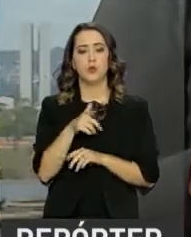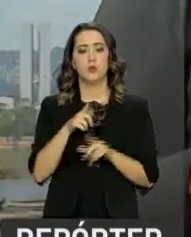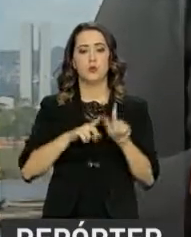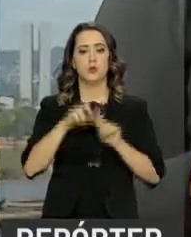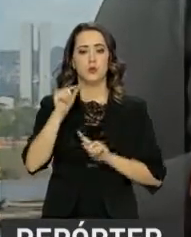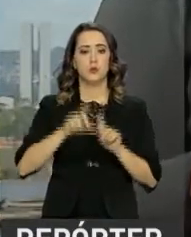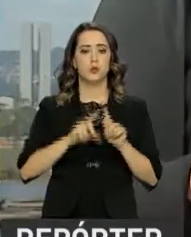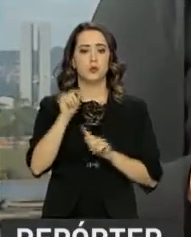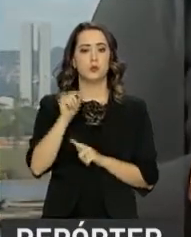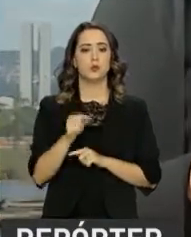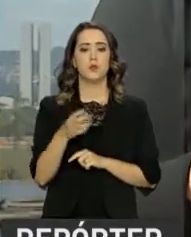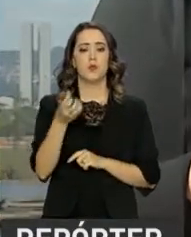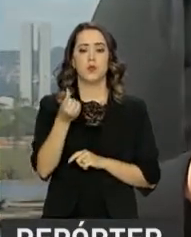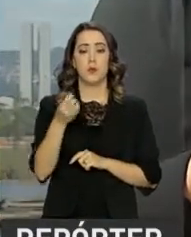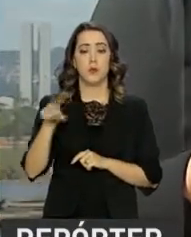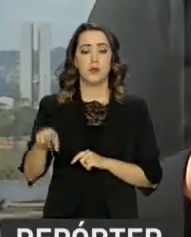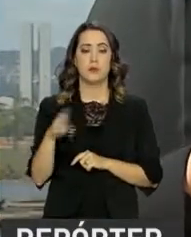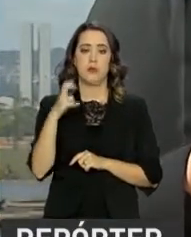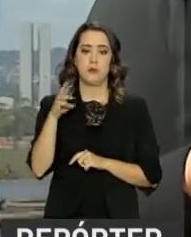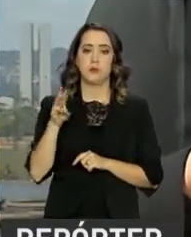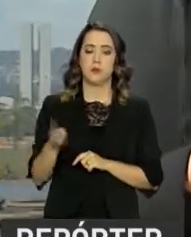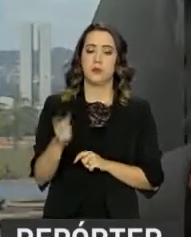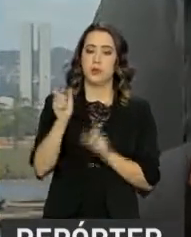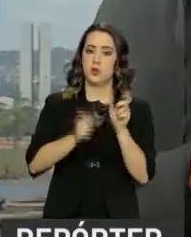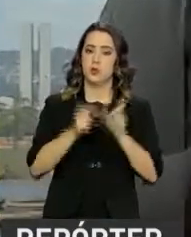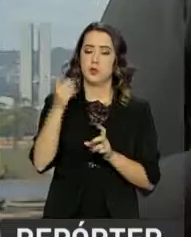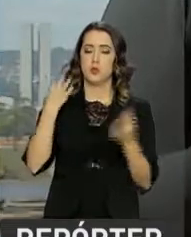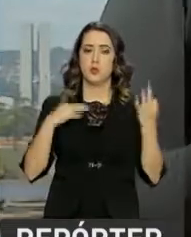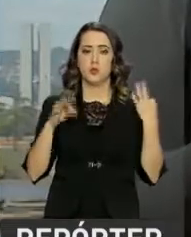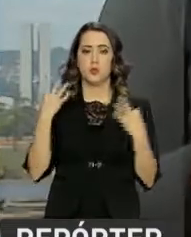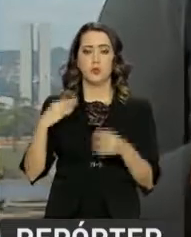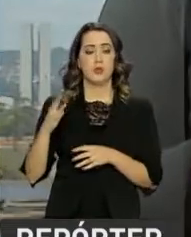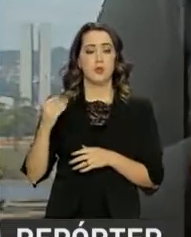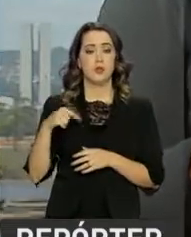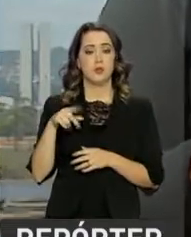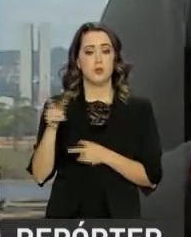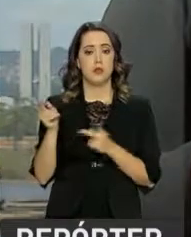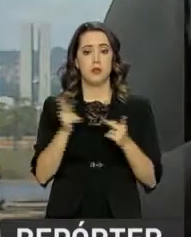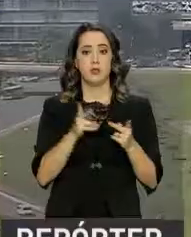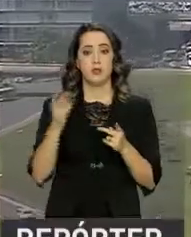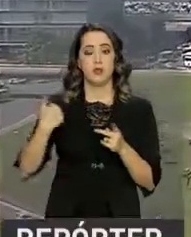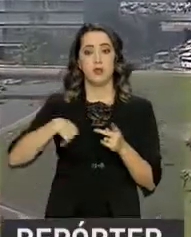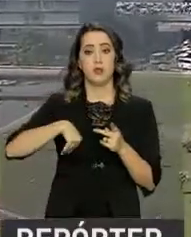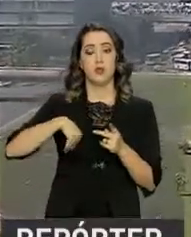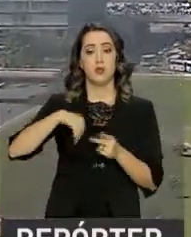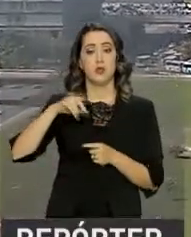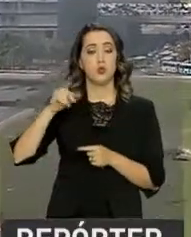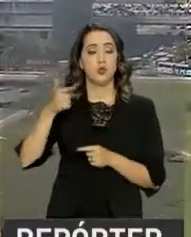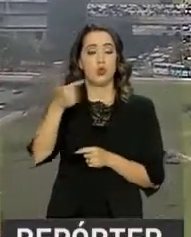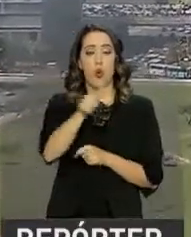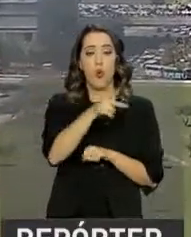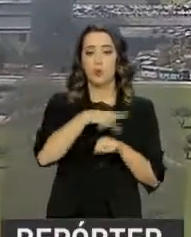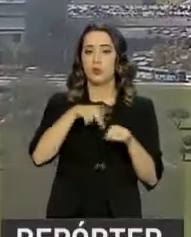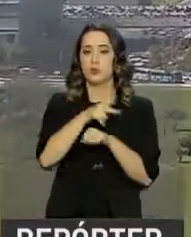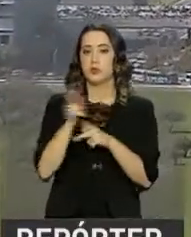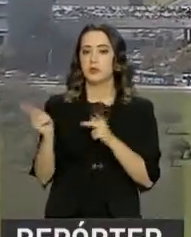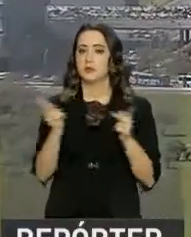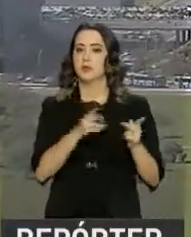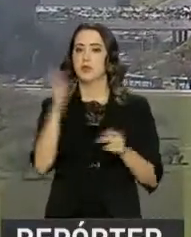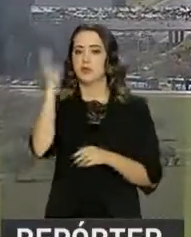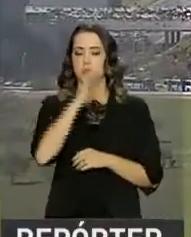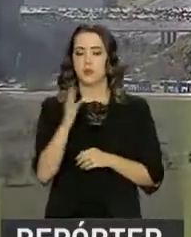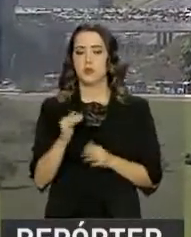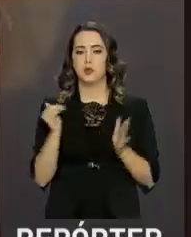recorde. Mais de 6 milhões e meio de turistas estrangeiros visitaram o Brasil. A meta do governo é chegar a